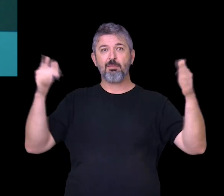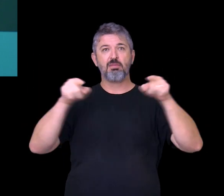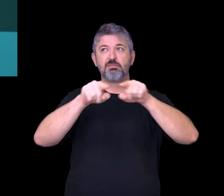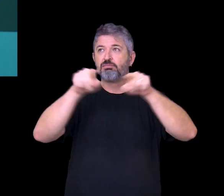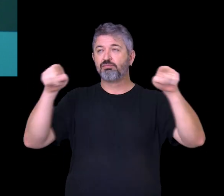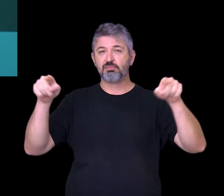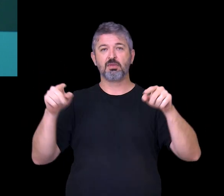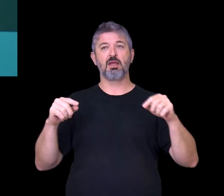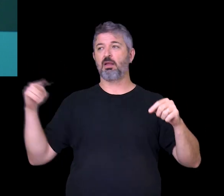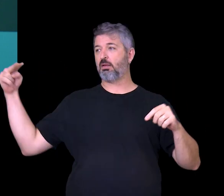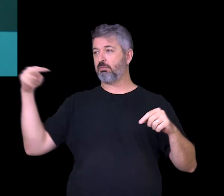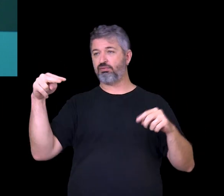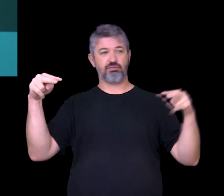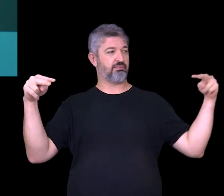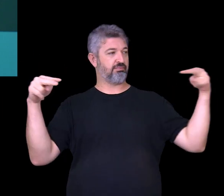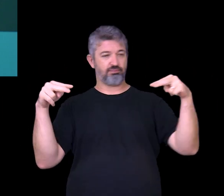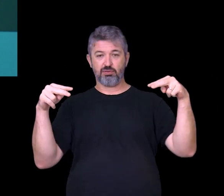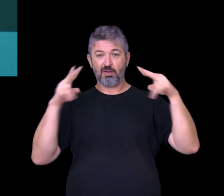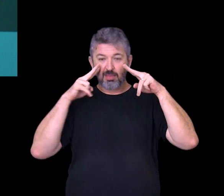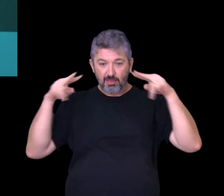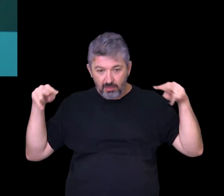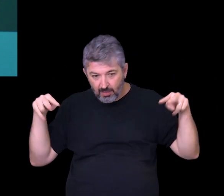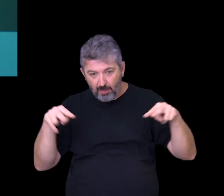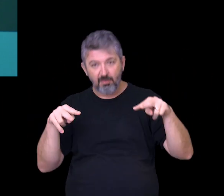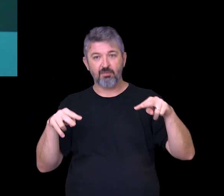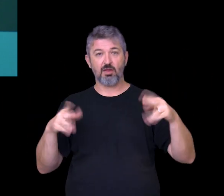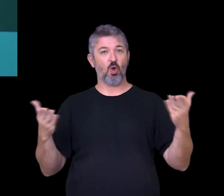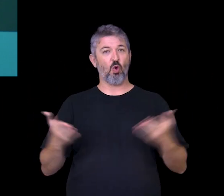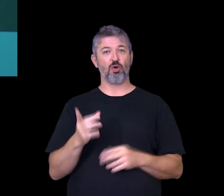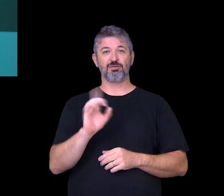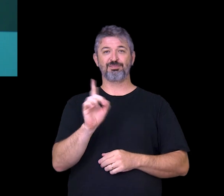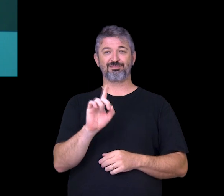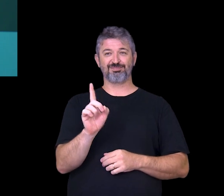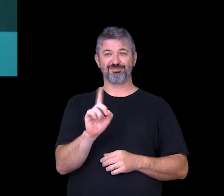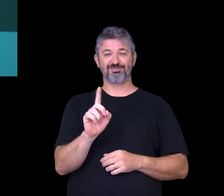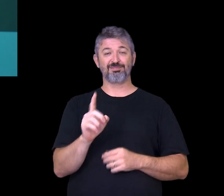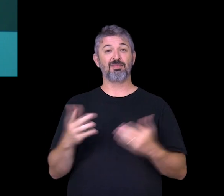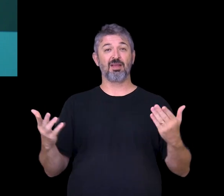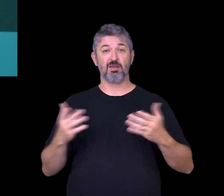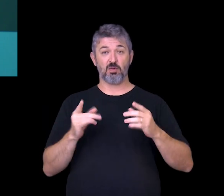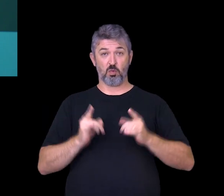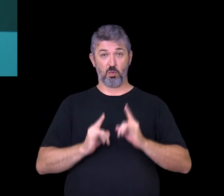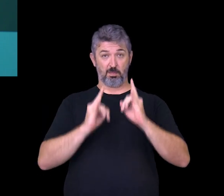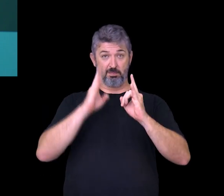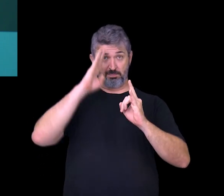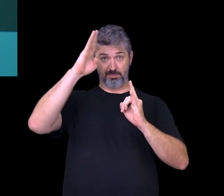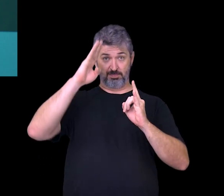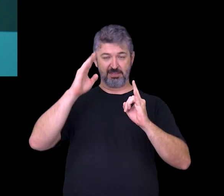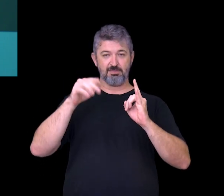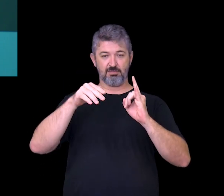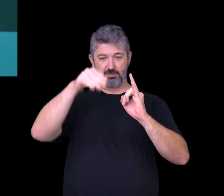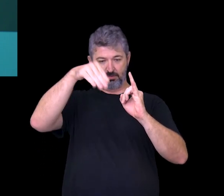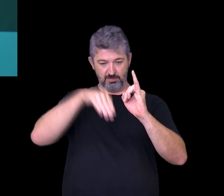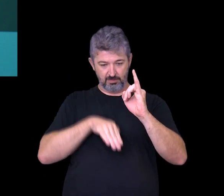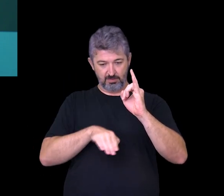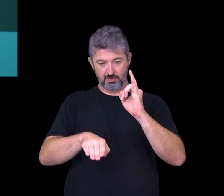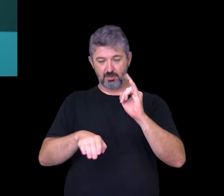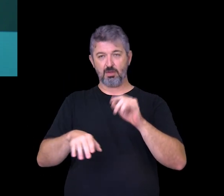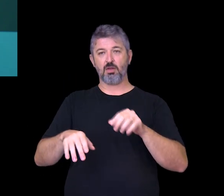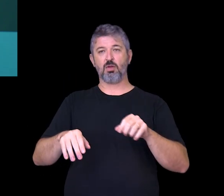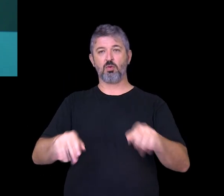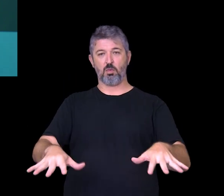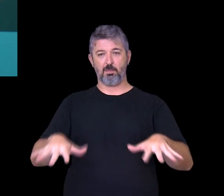lados. E o que acontece? Hoje não é. Hoje a gente tem, no edifício principal, ali embaixo dos plenários, a gente tem uma